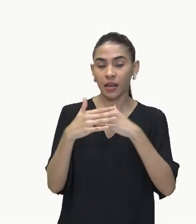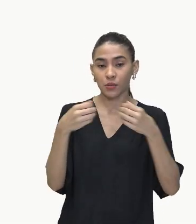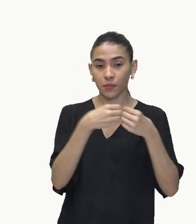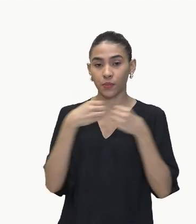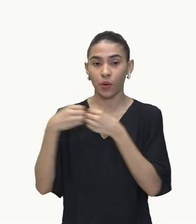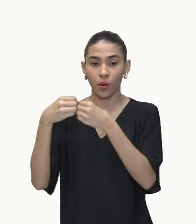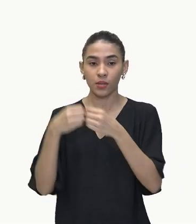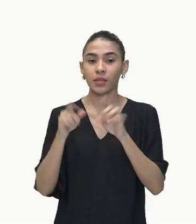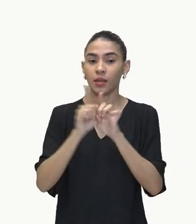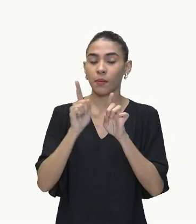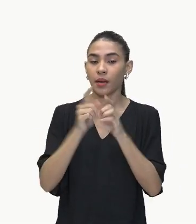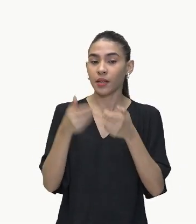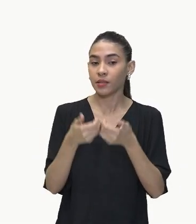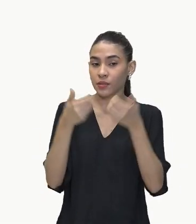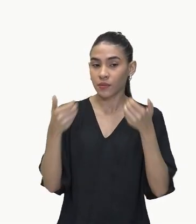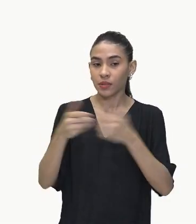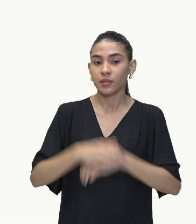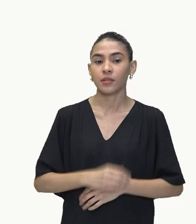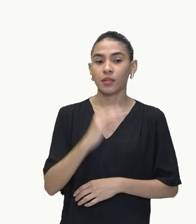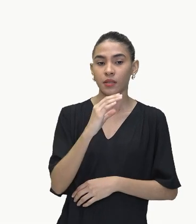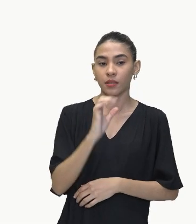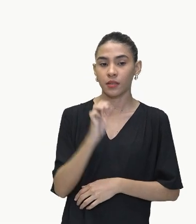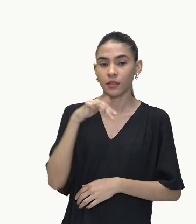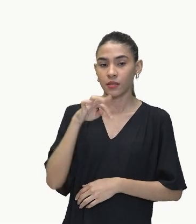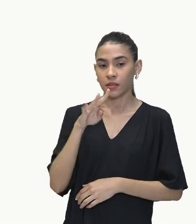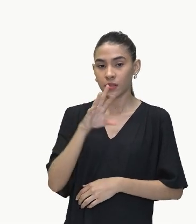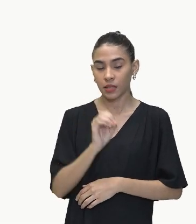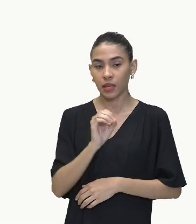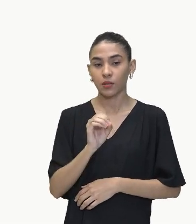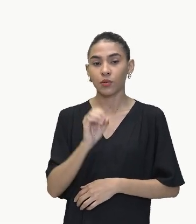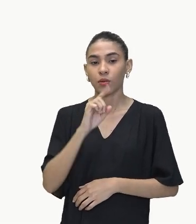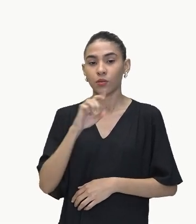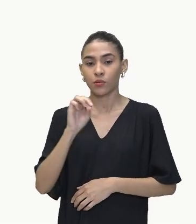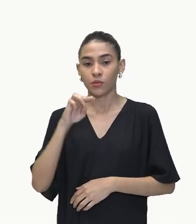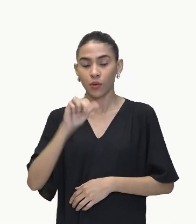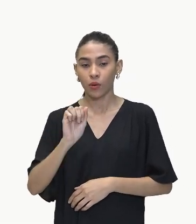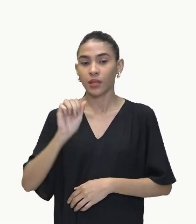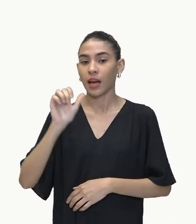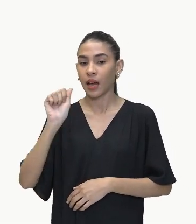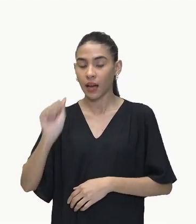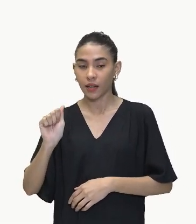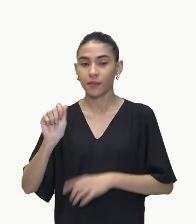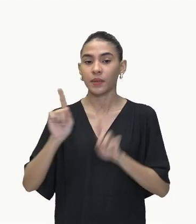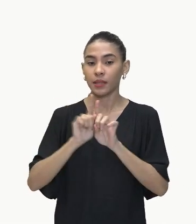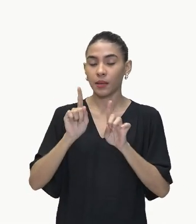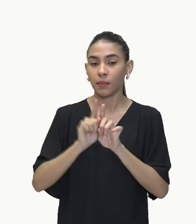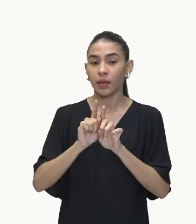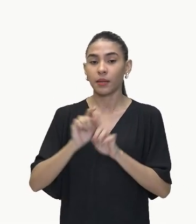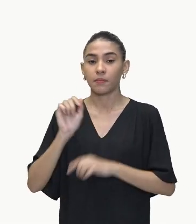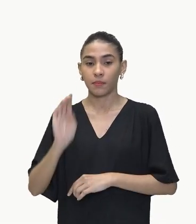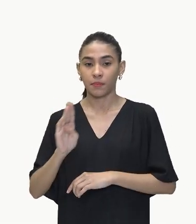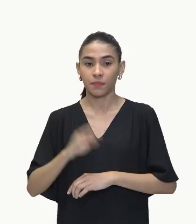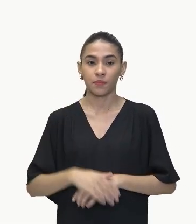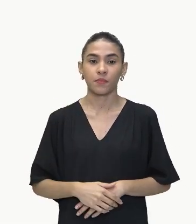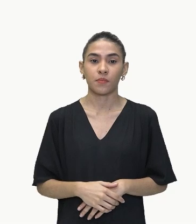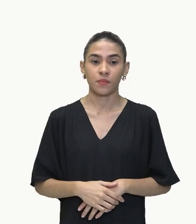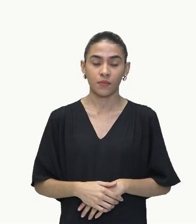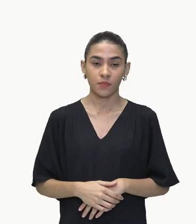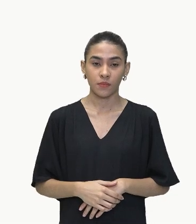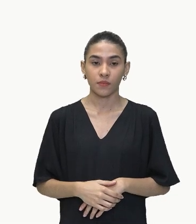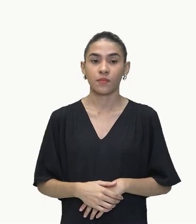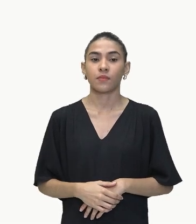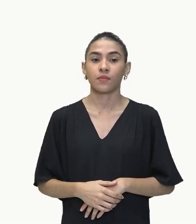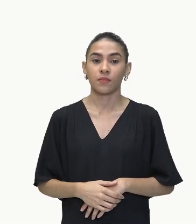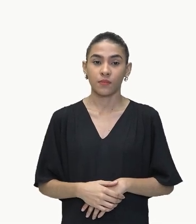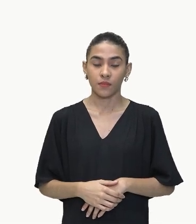se subdividem em centro de zona A e centro de zona B. E aí nós